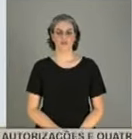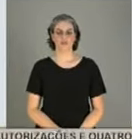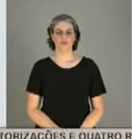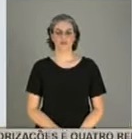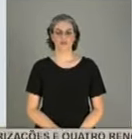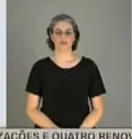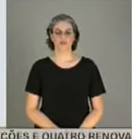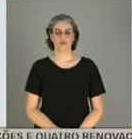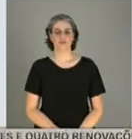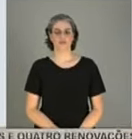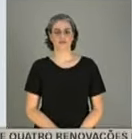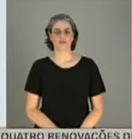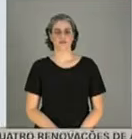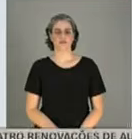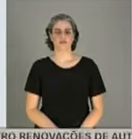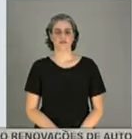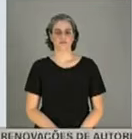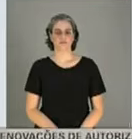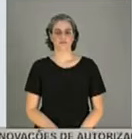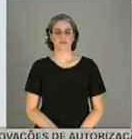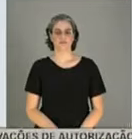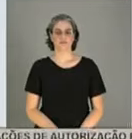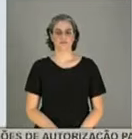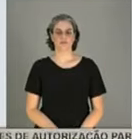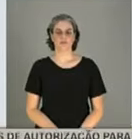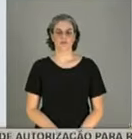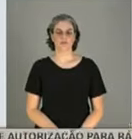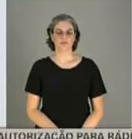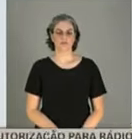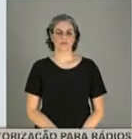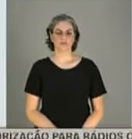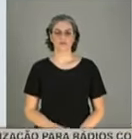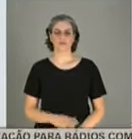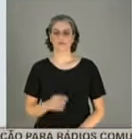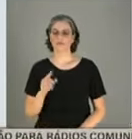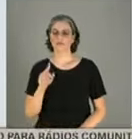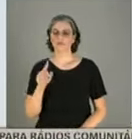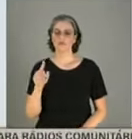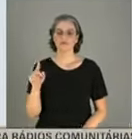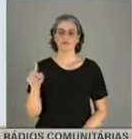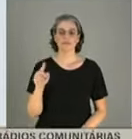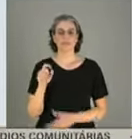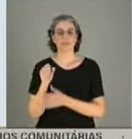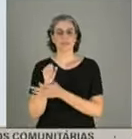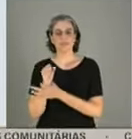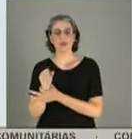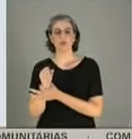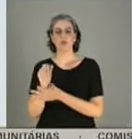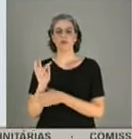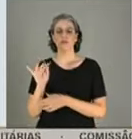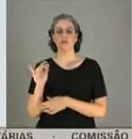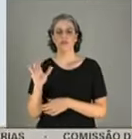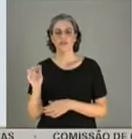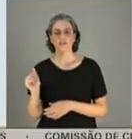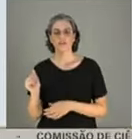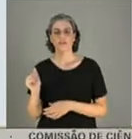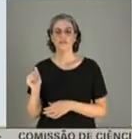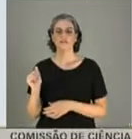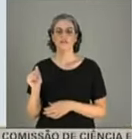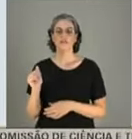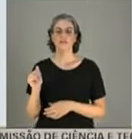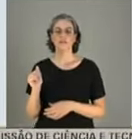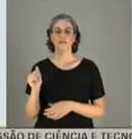sem o conhecimento pelos locadores, para efeito desta garantia, os prêmios de seguro de fiança, enfim.